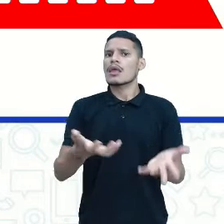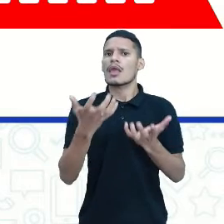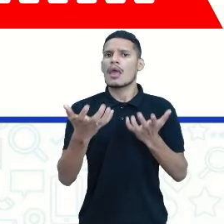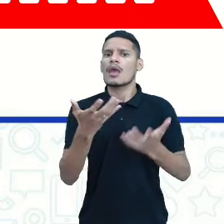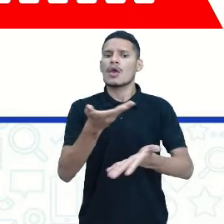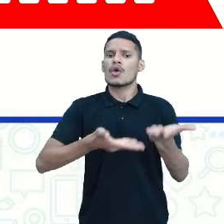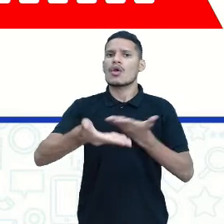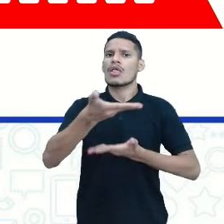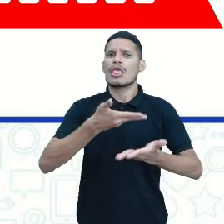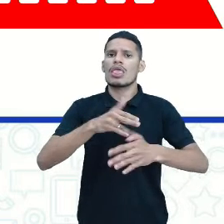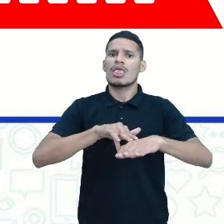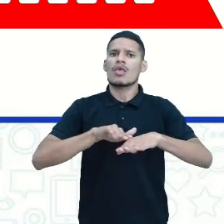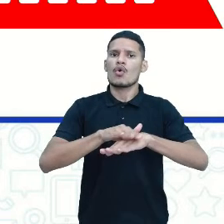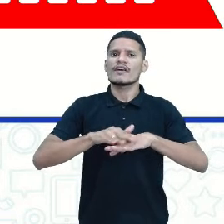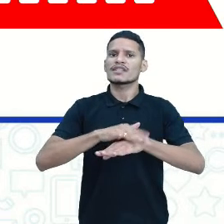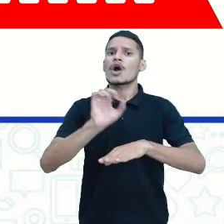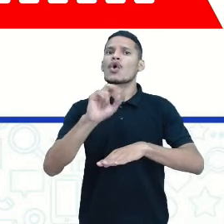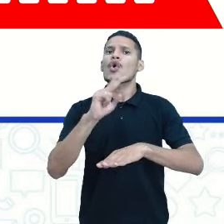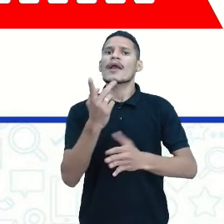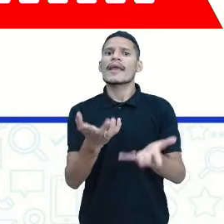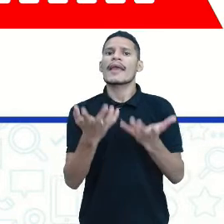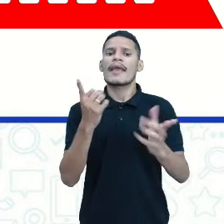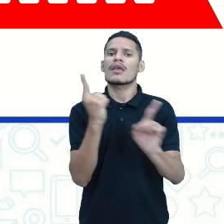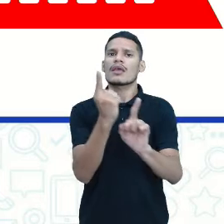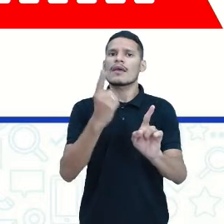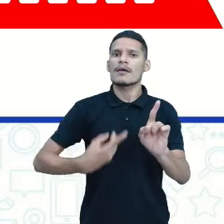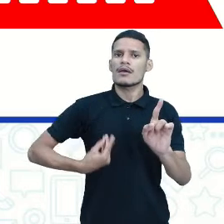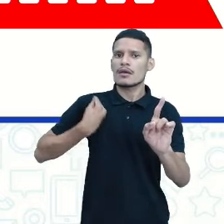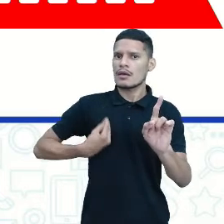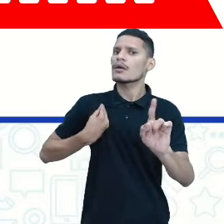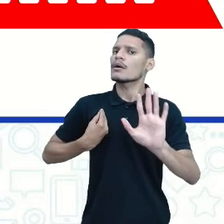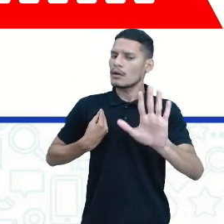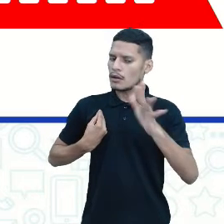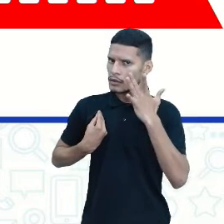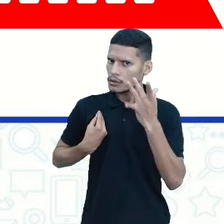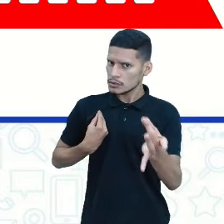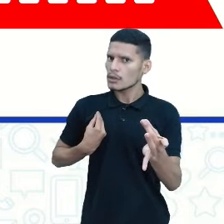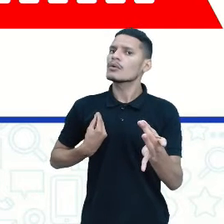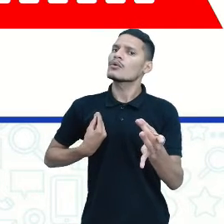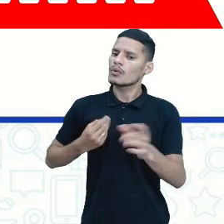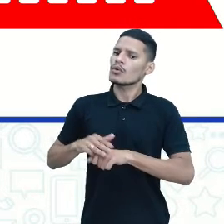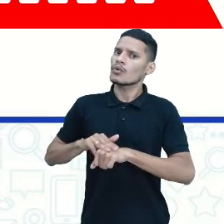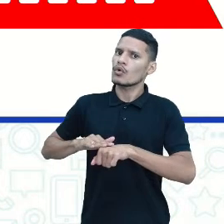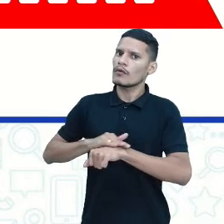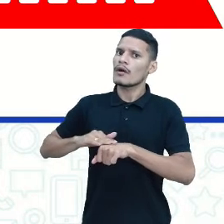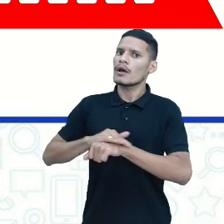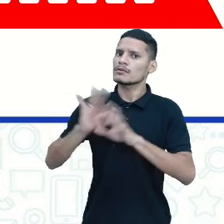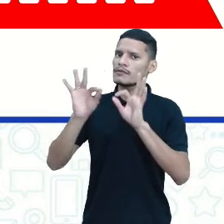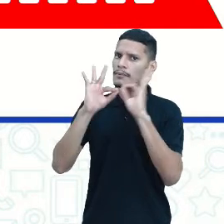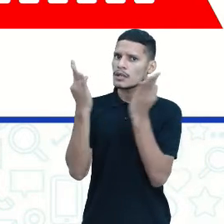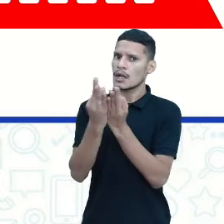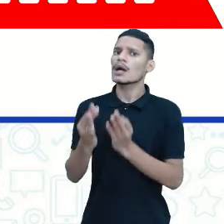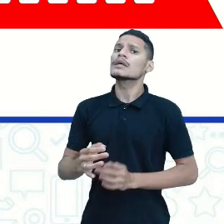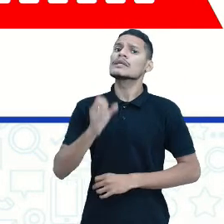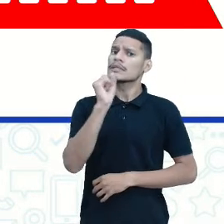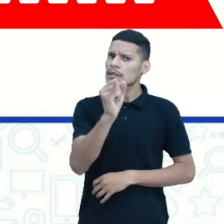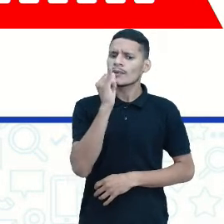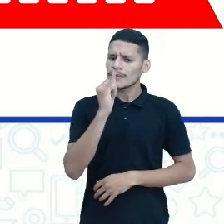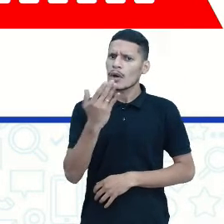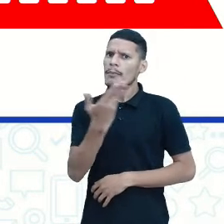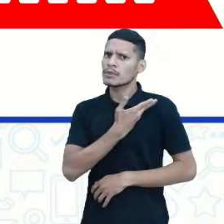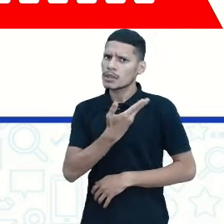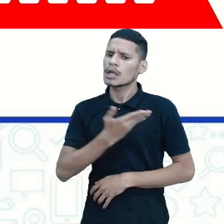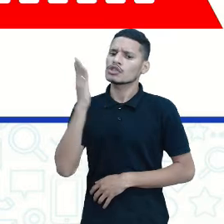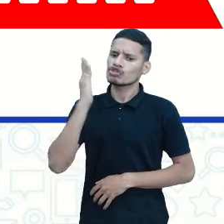encontrar-se pessoalmente. É um alerta, tá? Fale com seus familiares. Mesmo se a amizade online já existir há